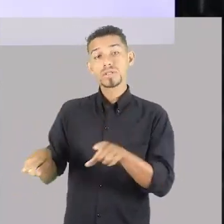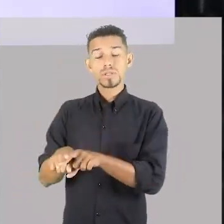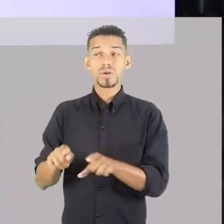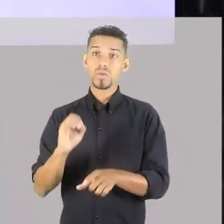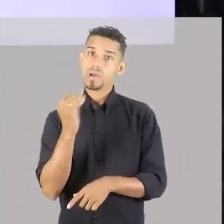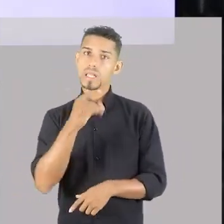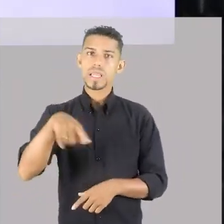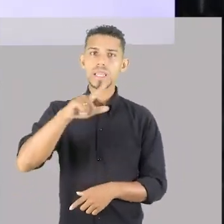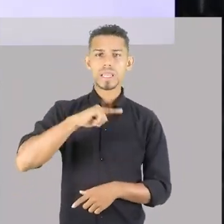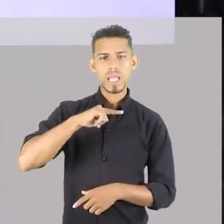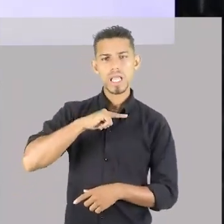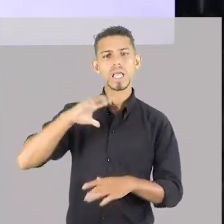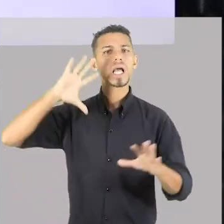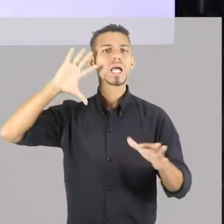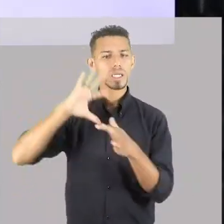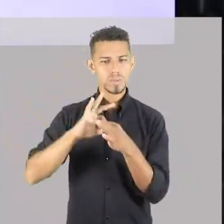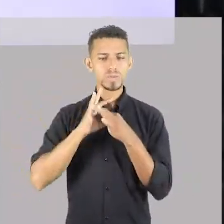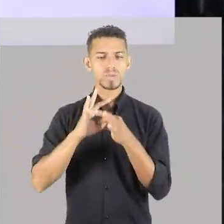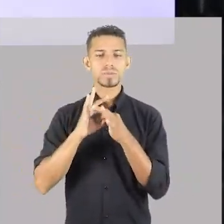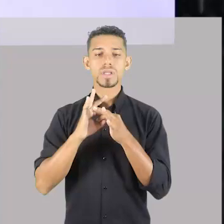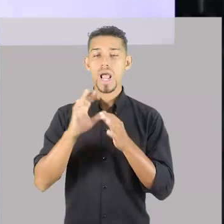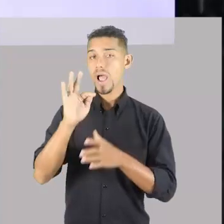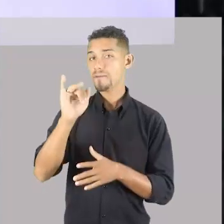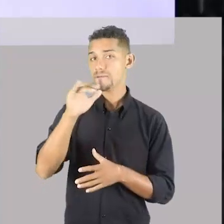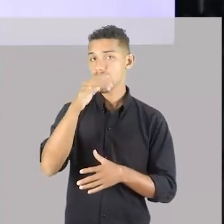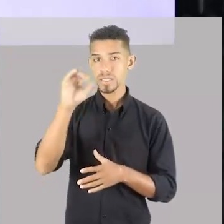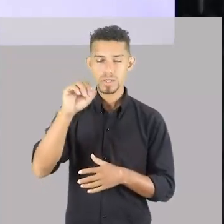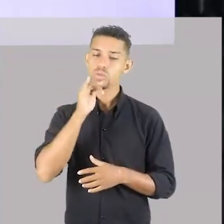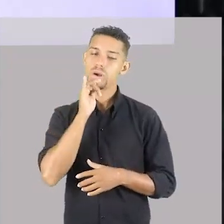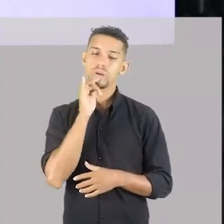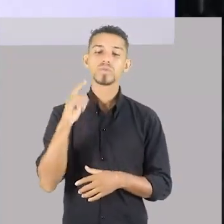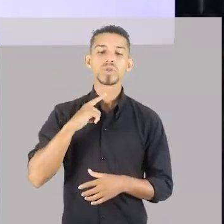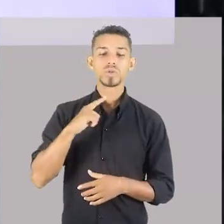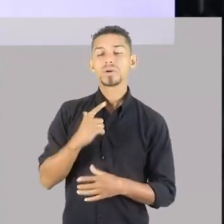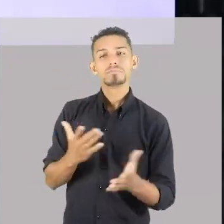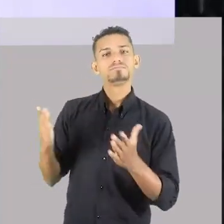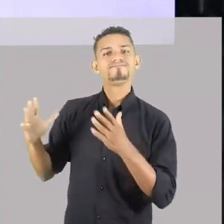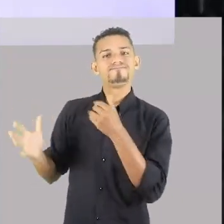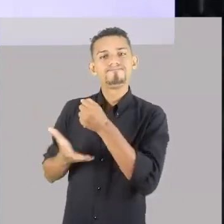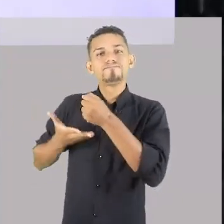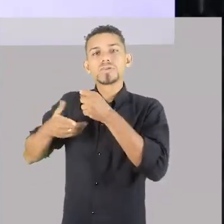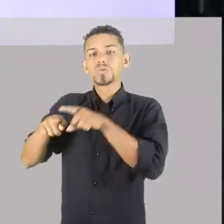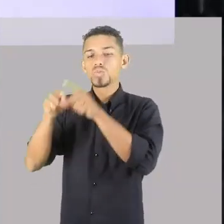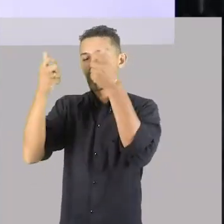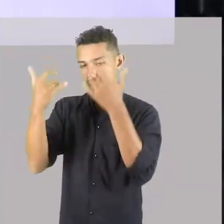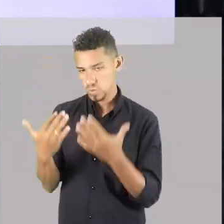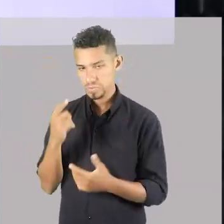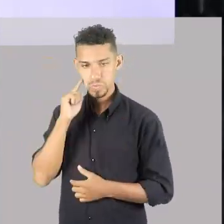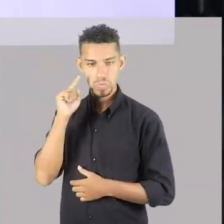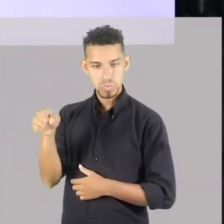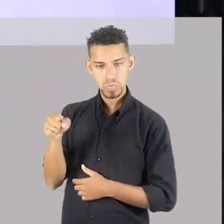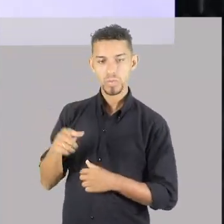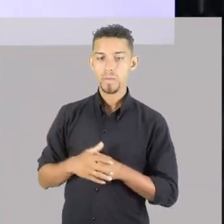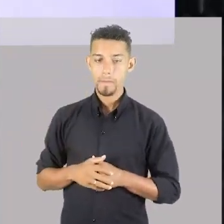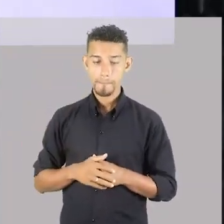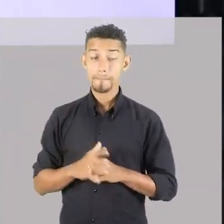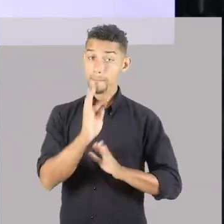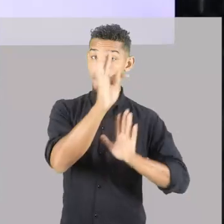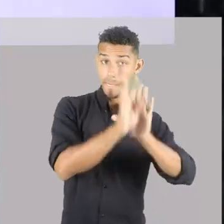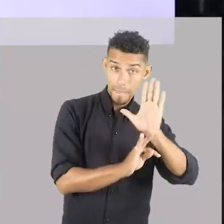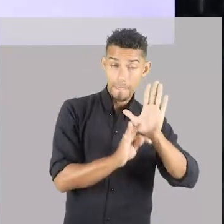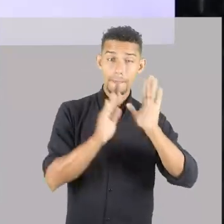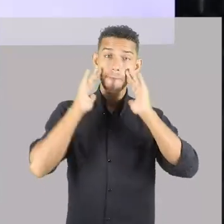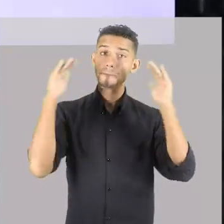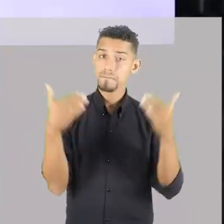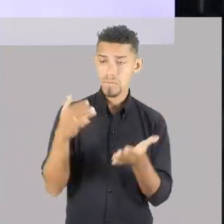certo? Você tem ali associado a questão da ficção. Aí eu coloquei aqui, ó, são baseados no... os textos